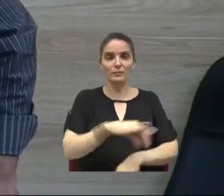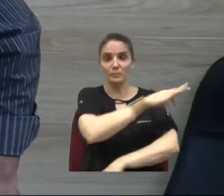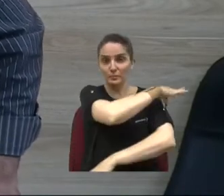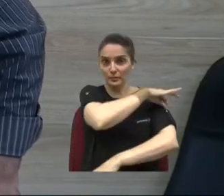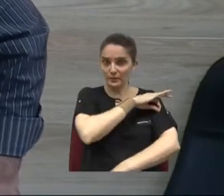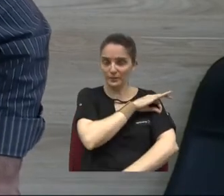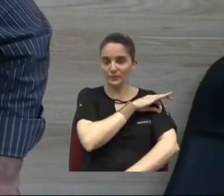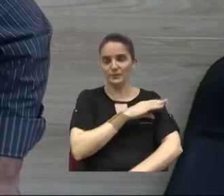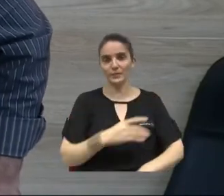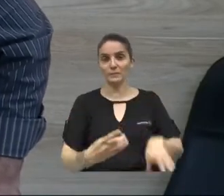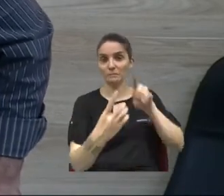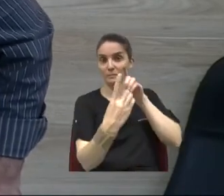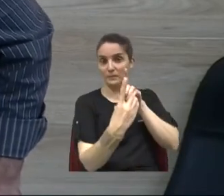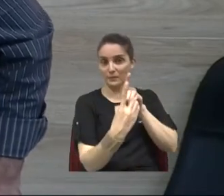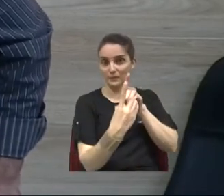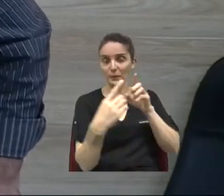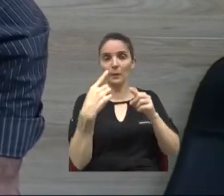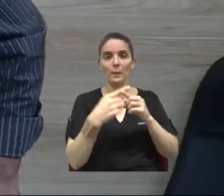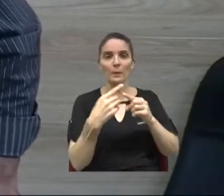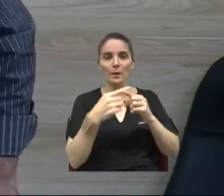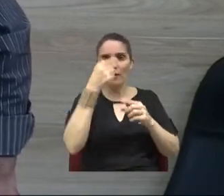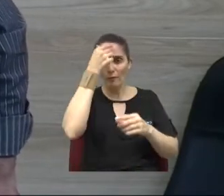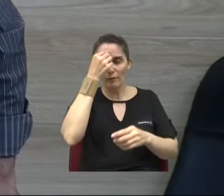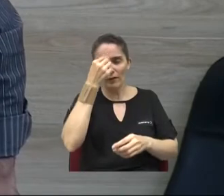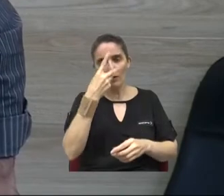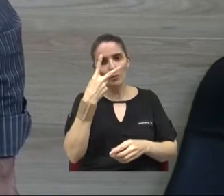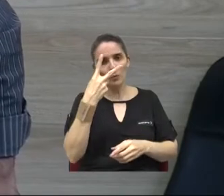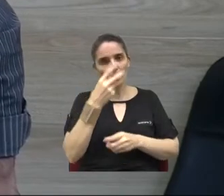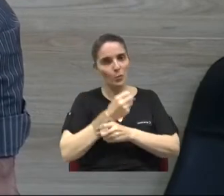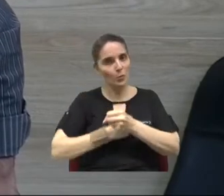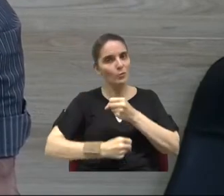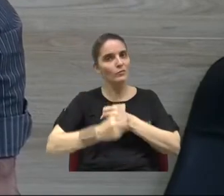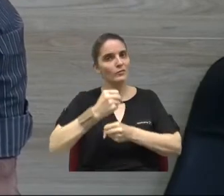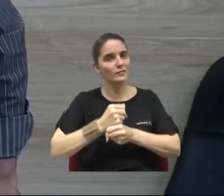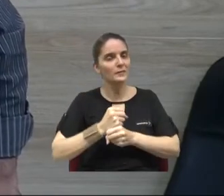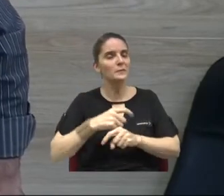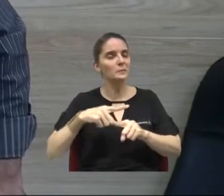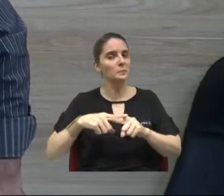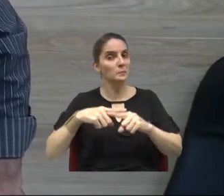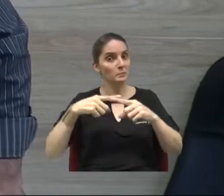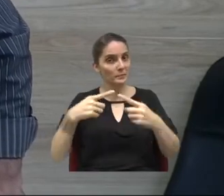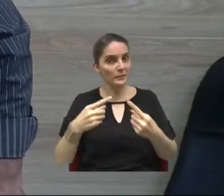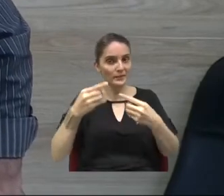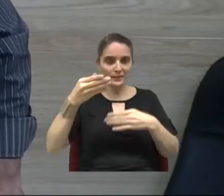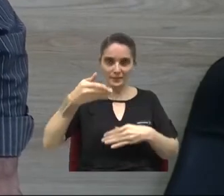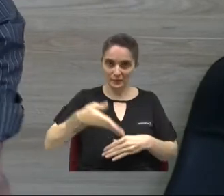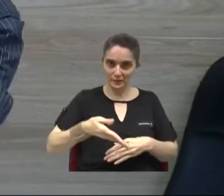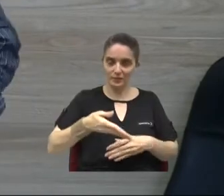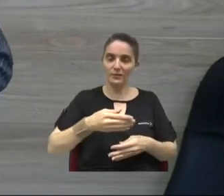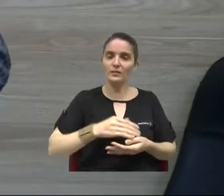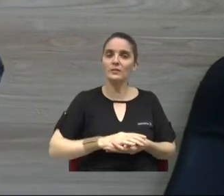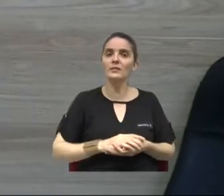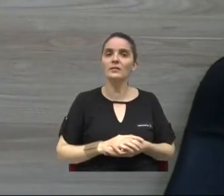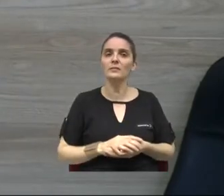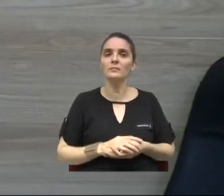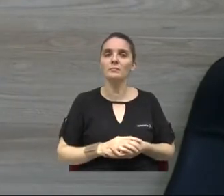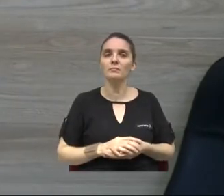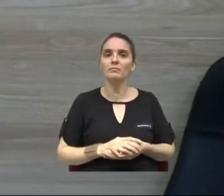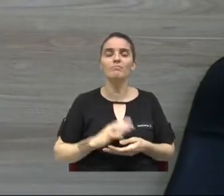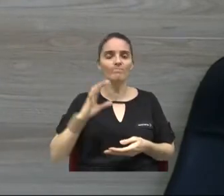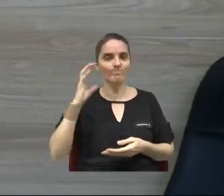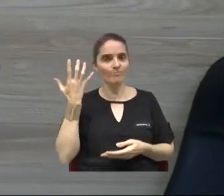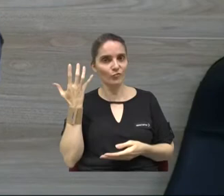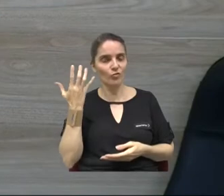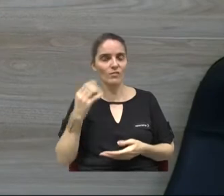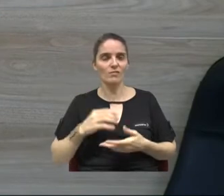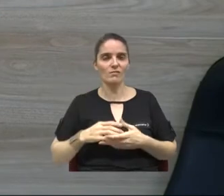fazem quase 2 anos que eu estou pedindo e com muita insistência. Então, aquela área vital para o Abílio